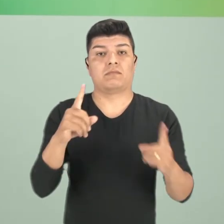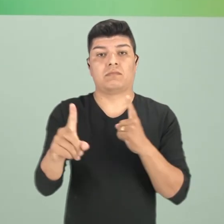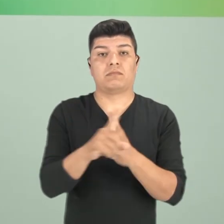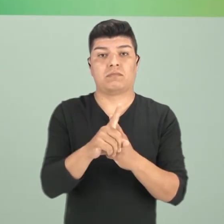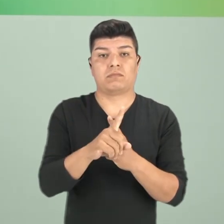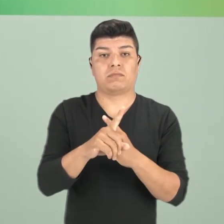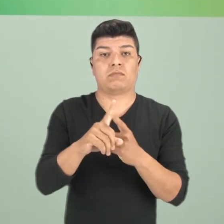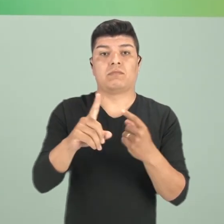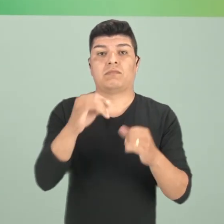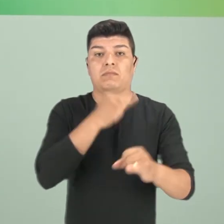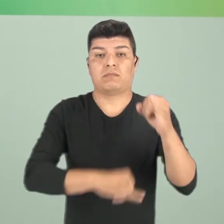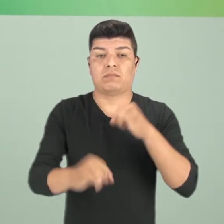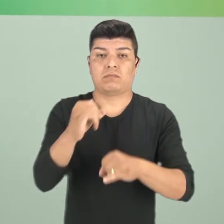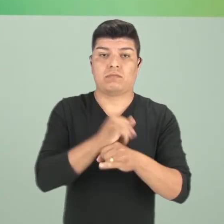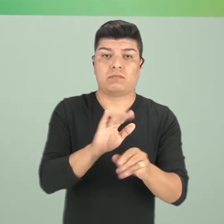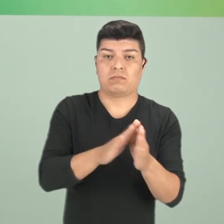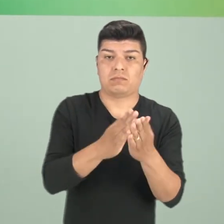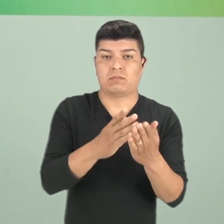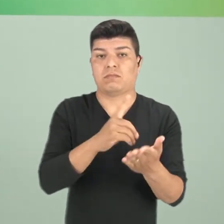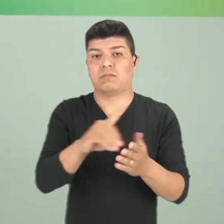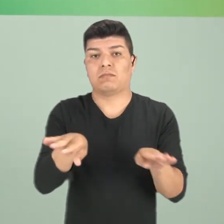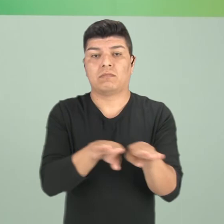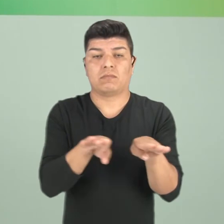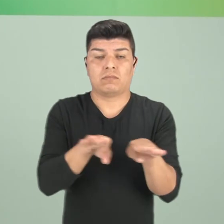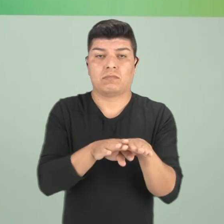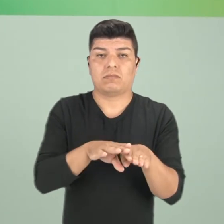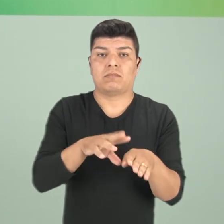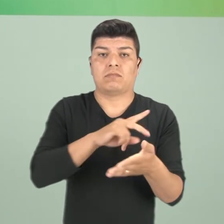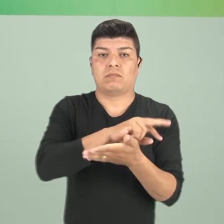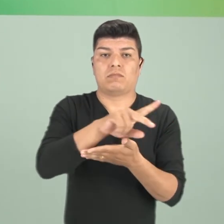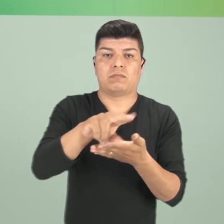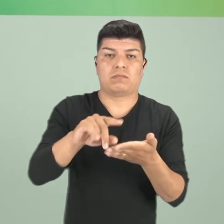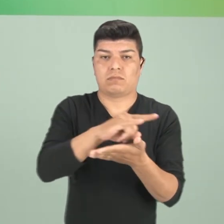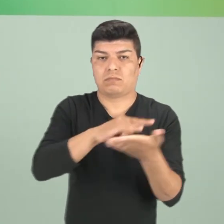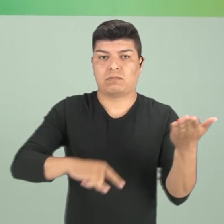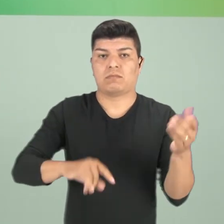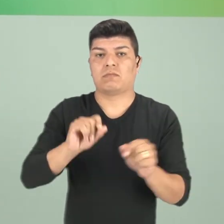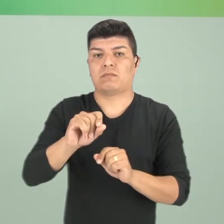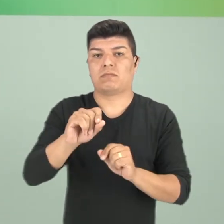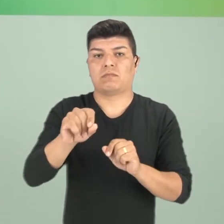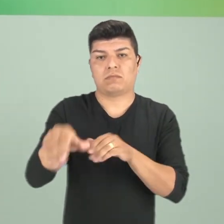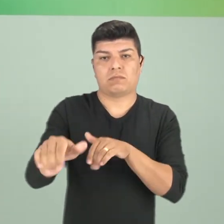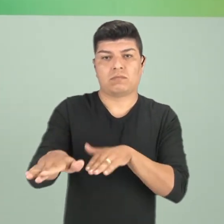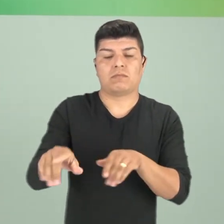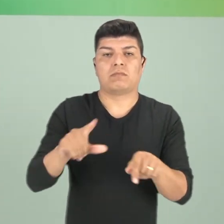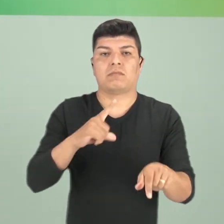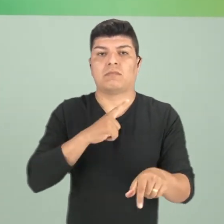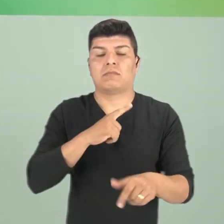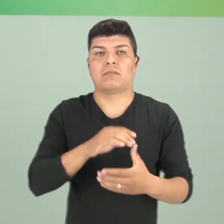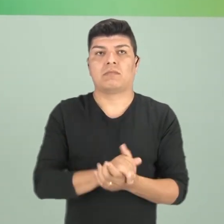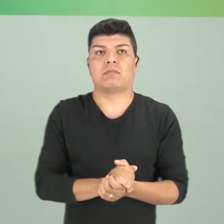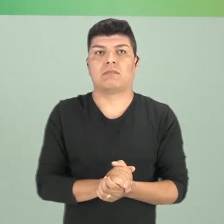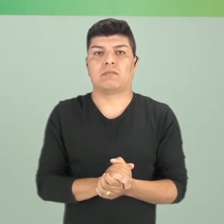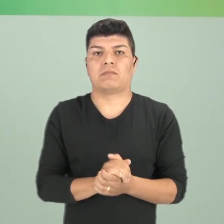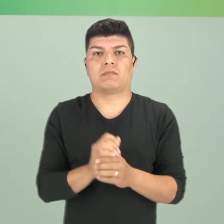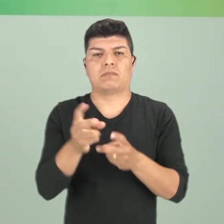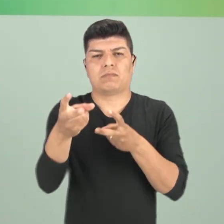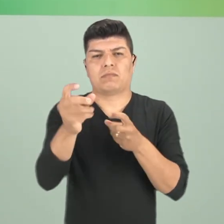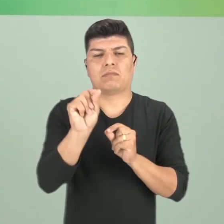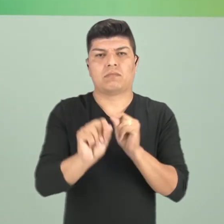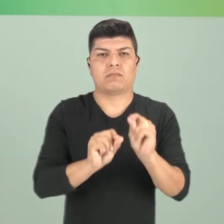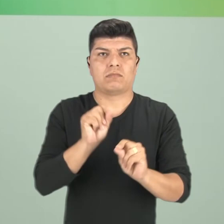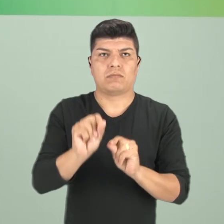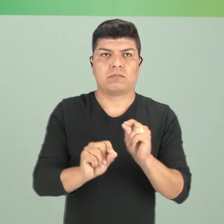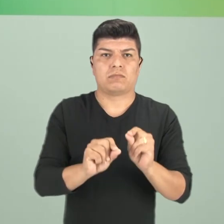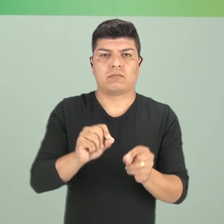na internet, em livros didáticos, em vários documentos da educação, né? E vocês percebem